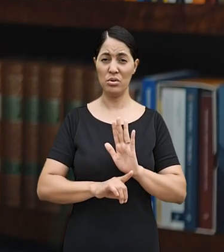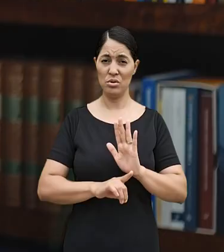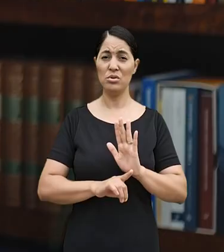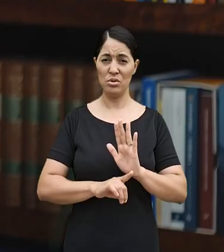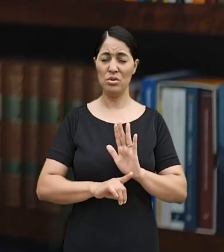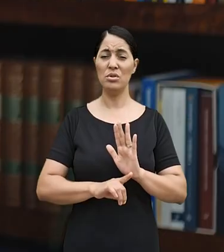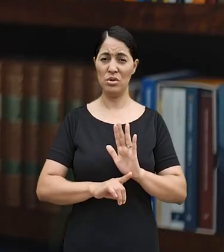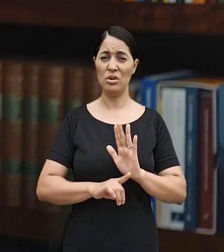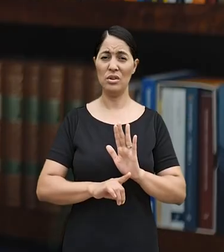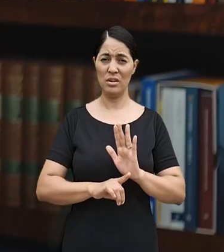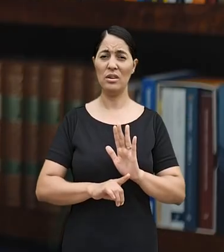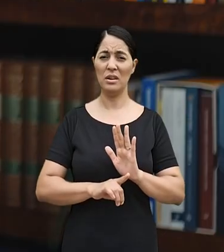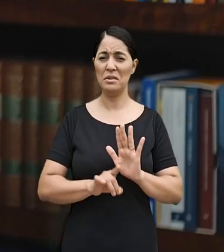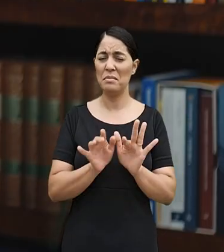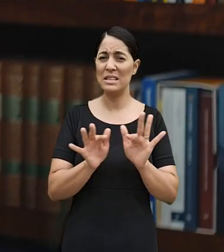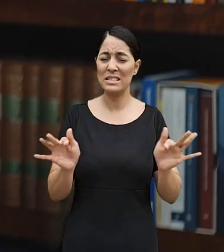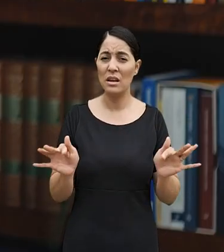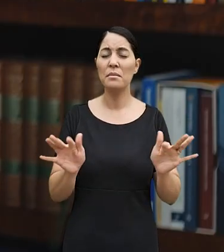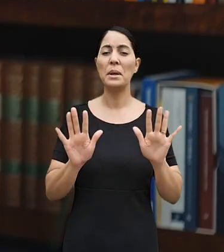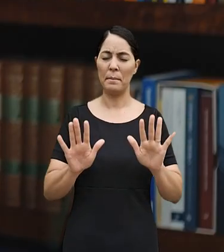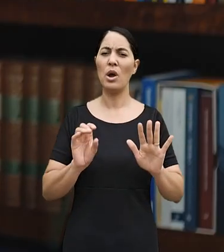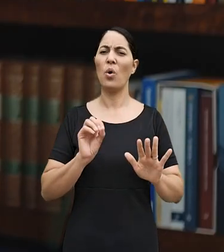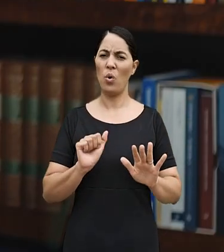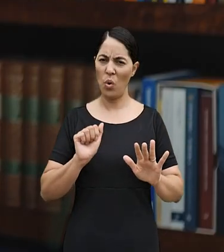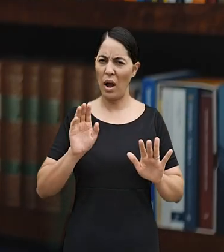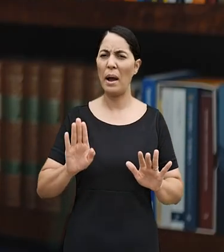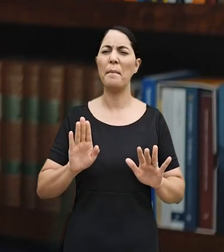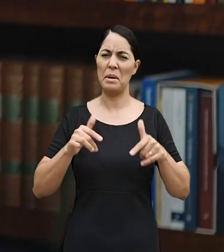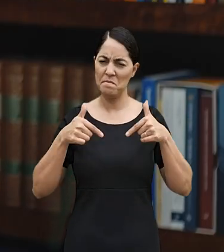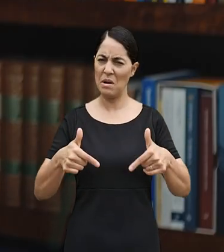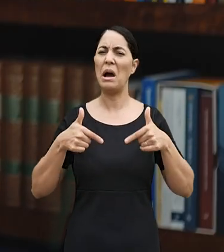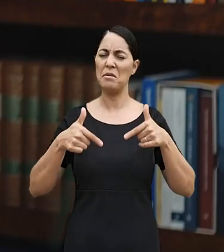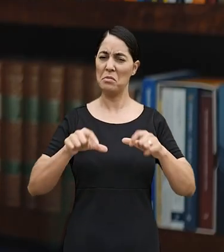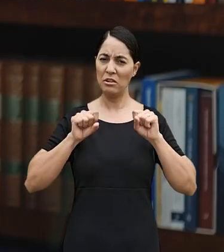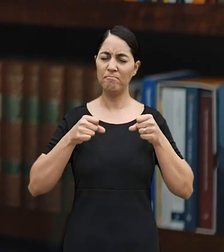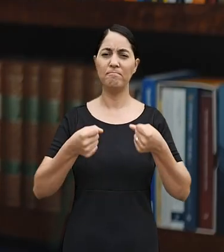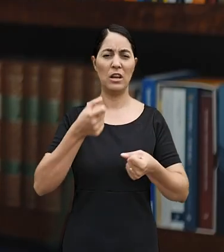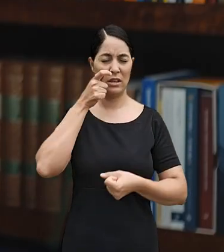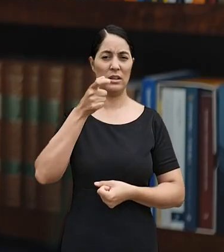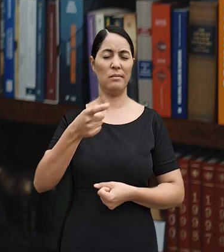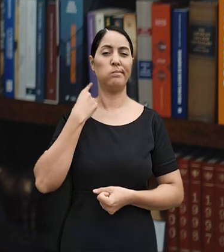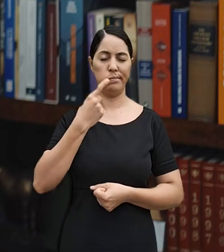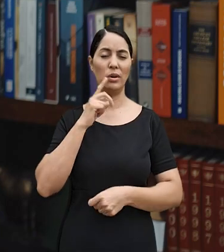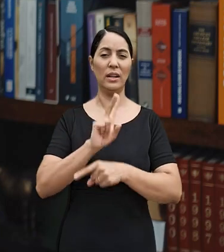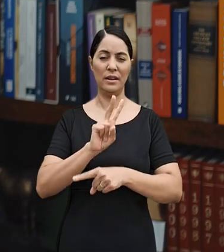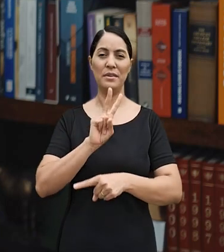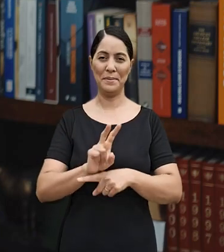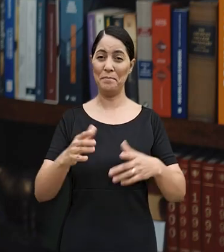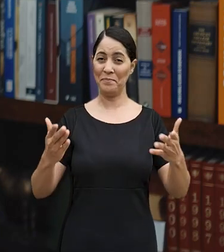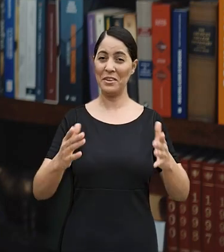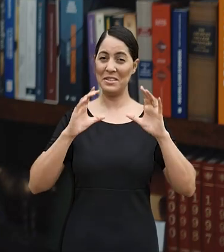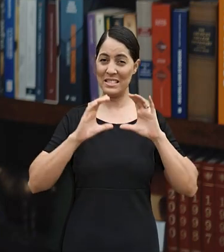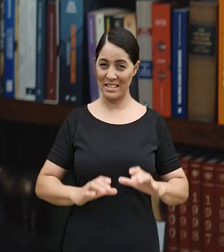indivíduos, os direitos mais comezinhos, mais triviais, e a OAB está sempre presente na defesa dos interesses dos advogados. Então, a